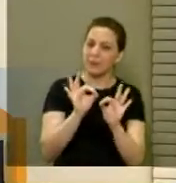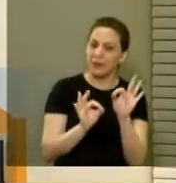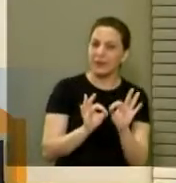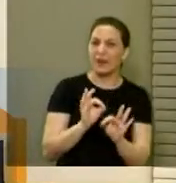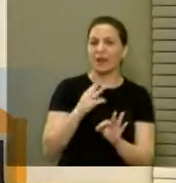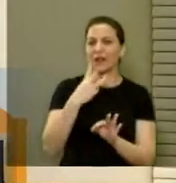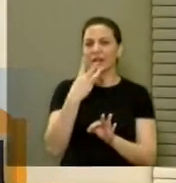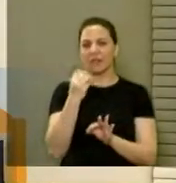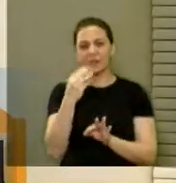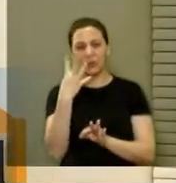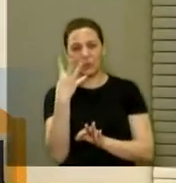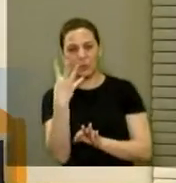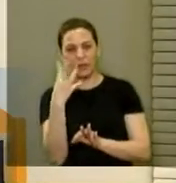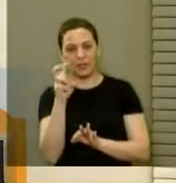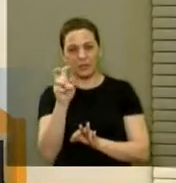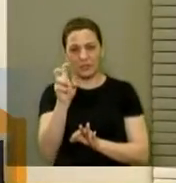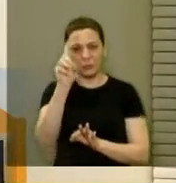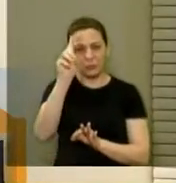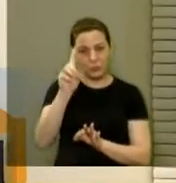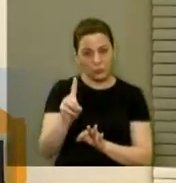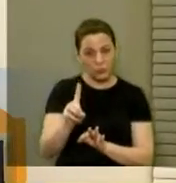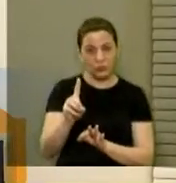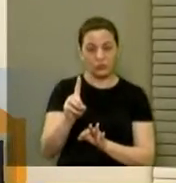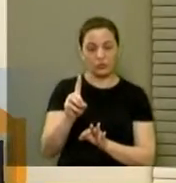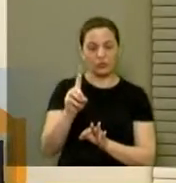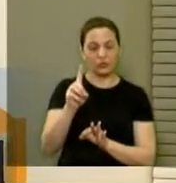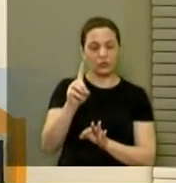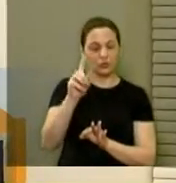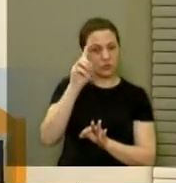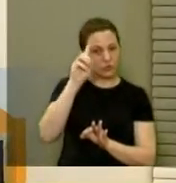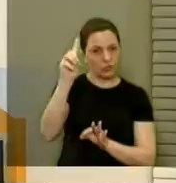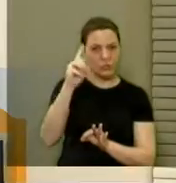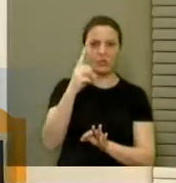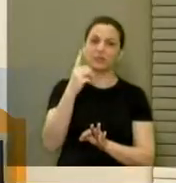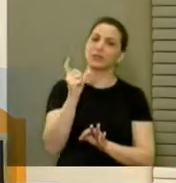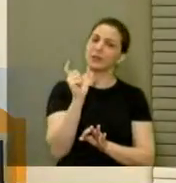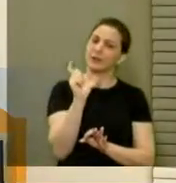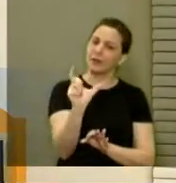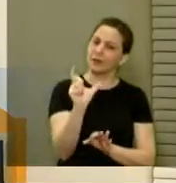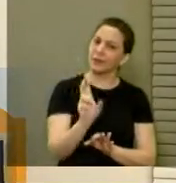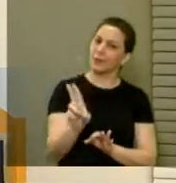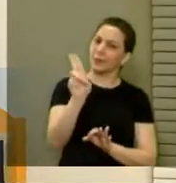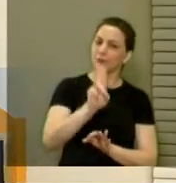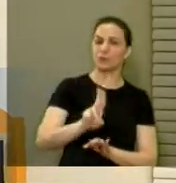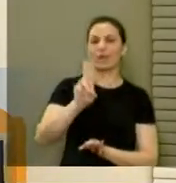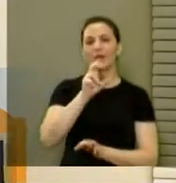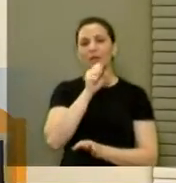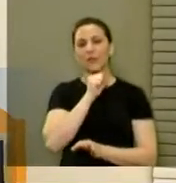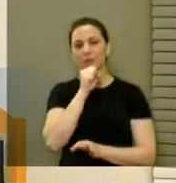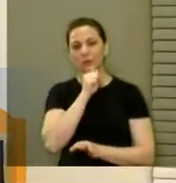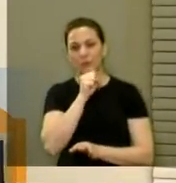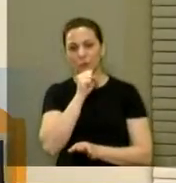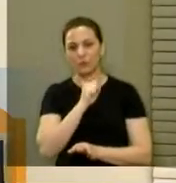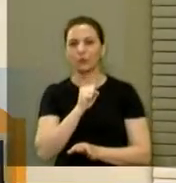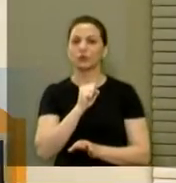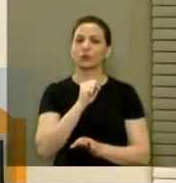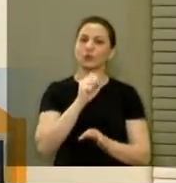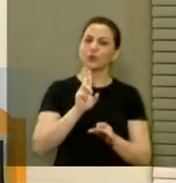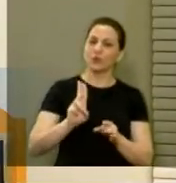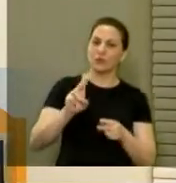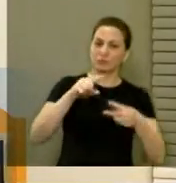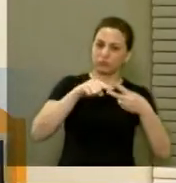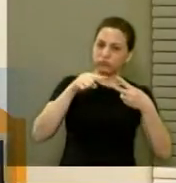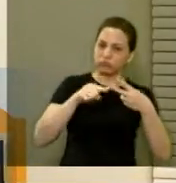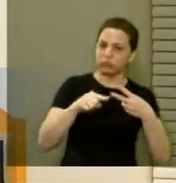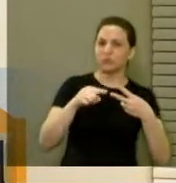prazo de 30 a 45 dias os cartões que serão disponibilizados e passam a passaram a valer tanto na empresa para ti quanto na